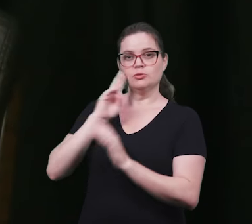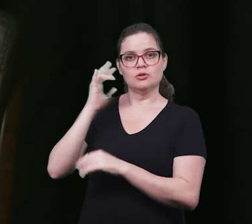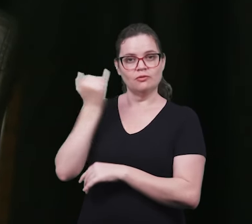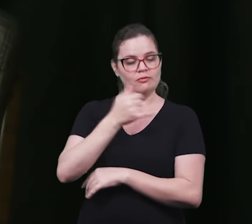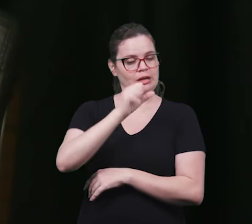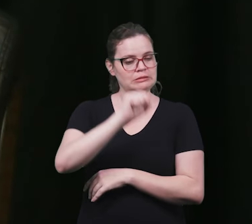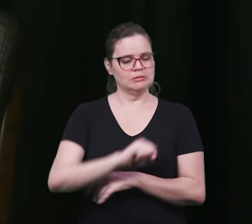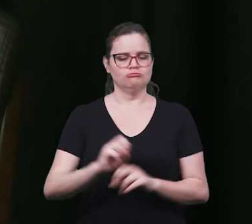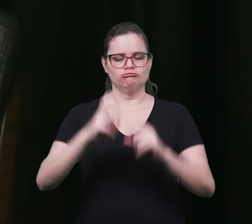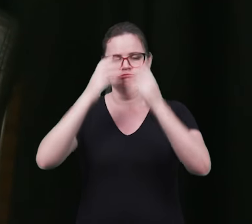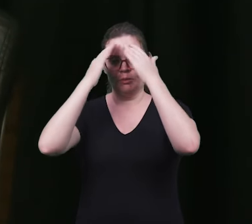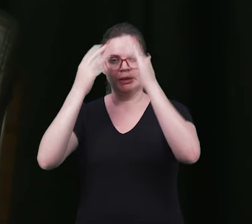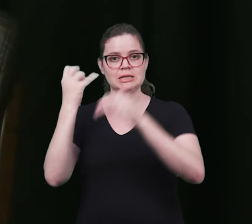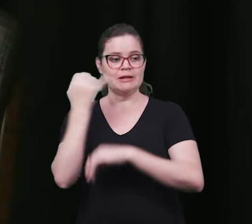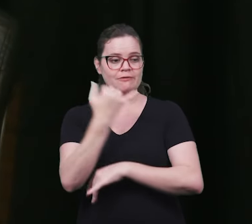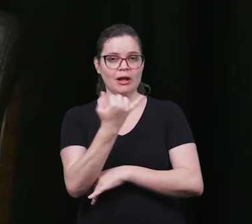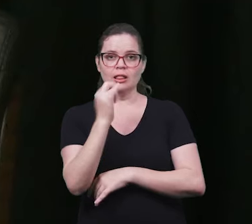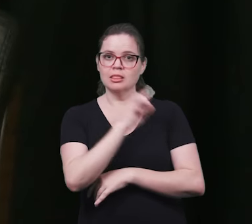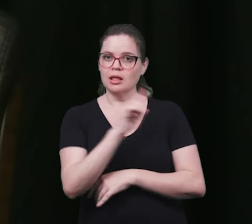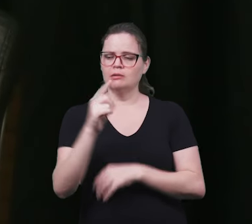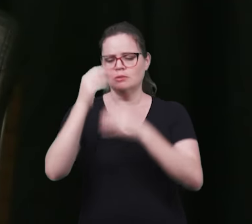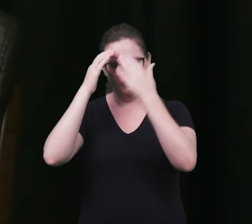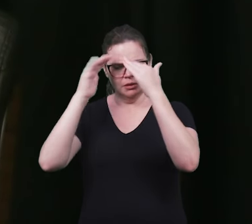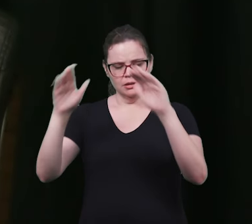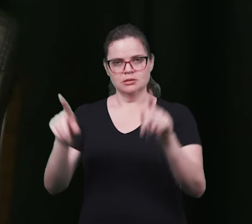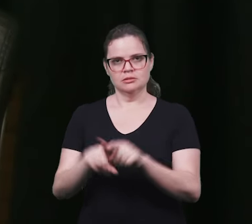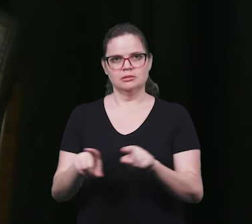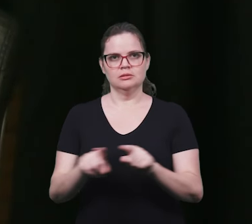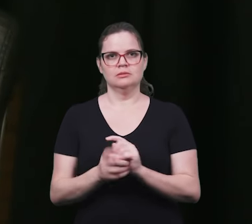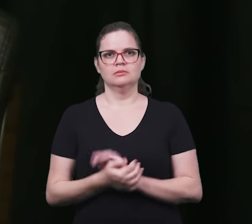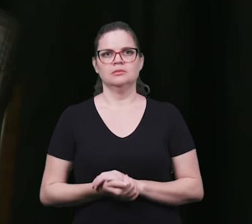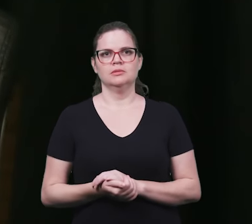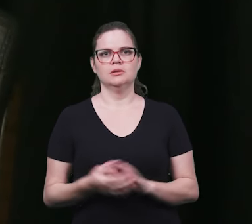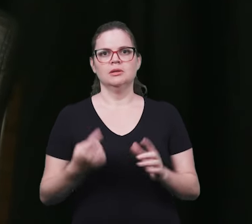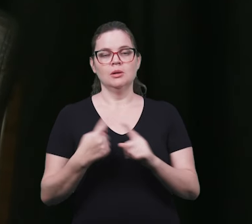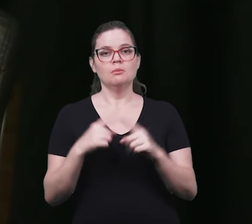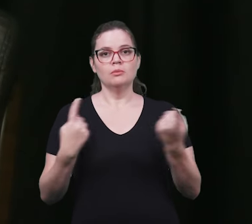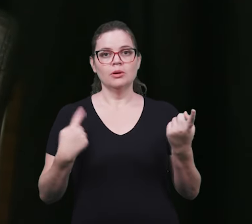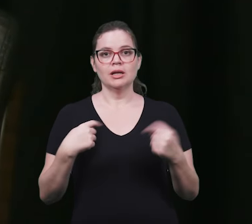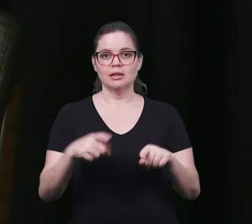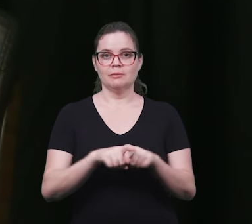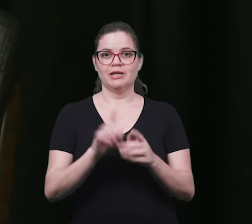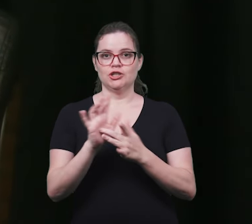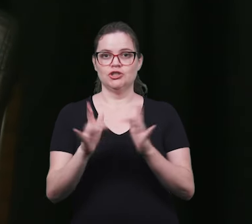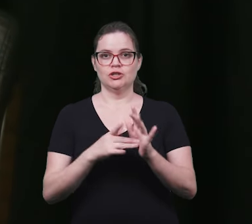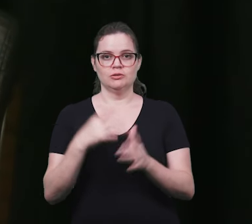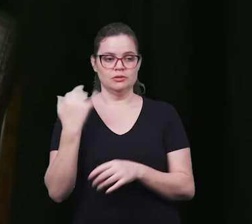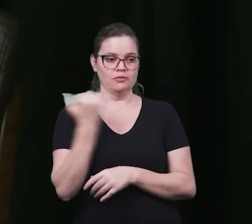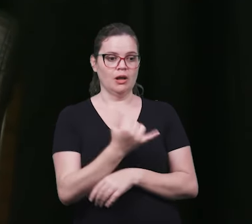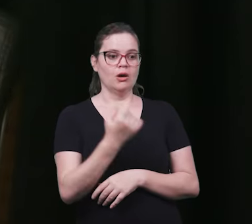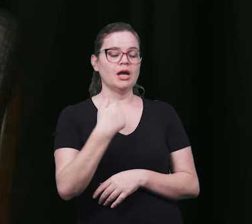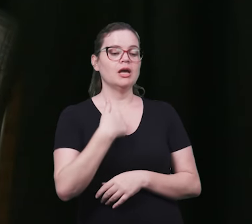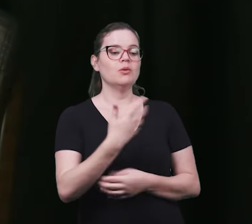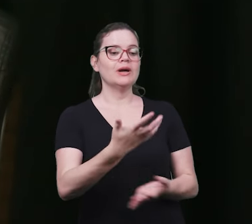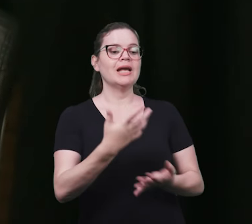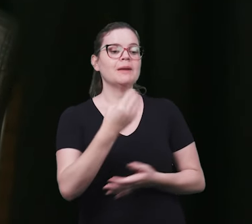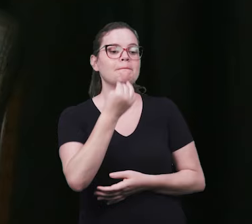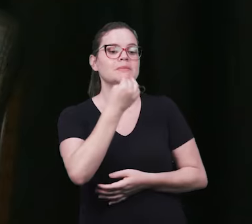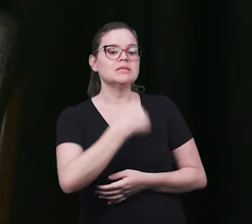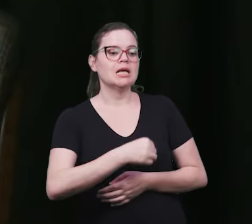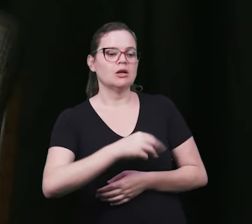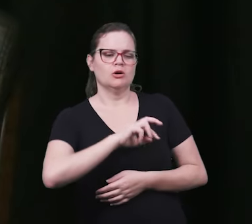lá com os fariseus, se soubesses o que misericórdia quero e não sacrifício, não condenarias